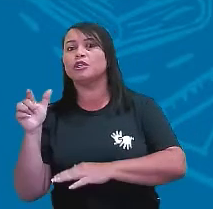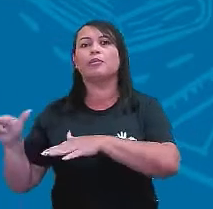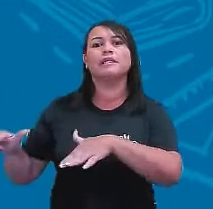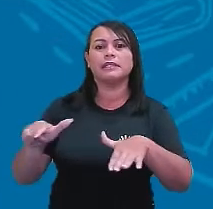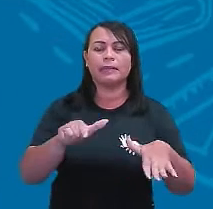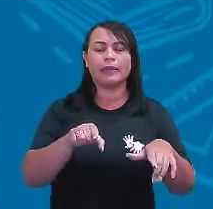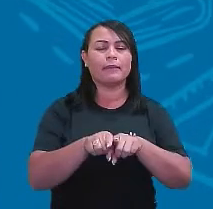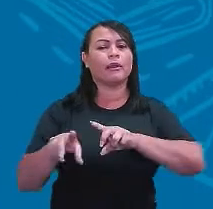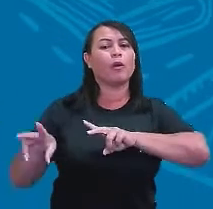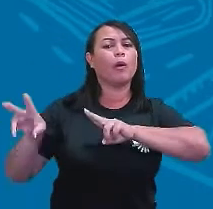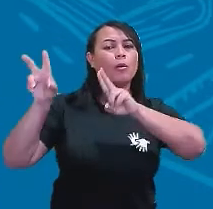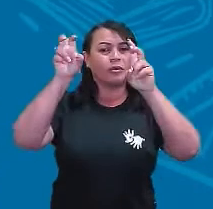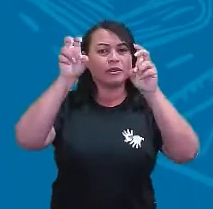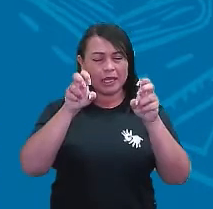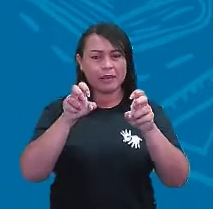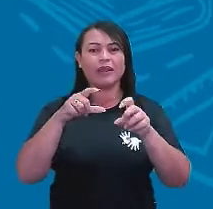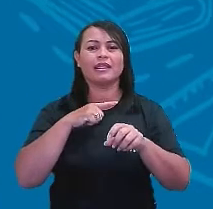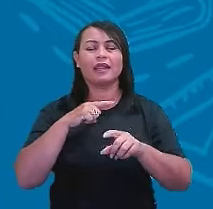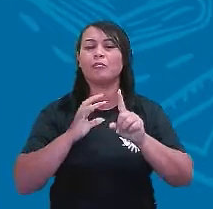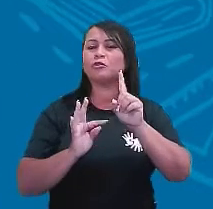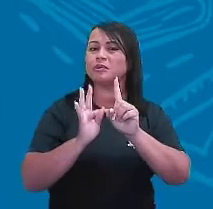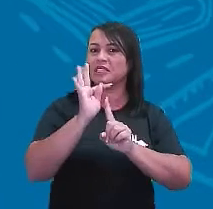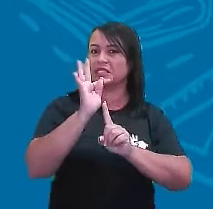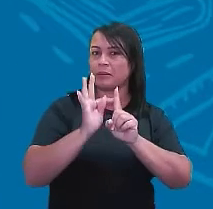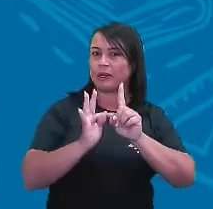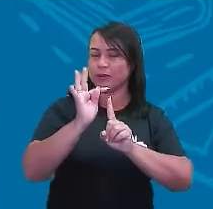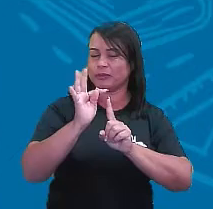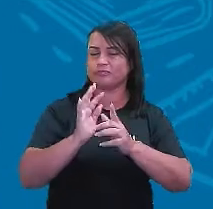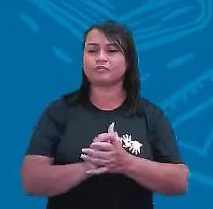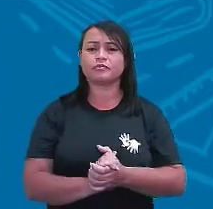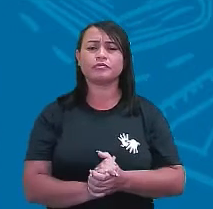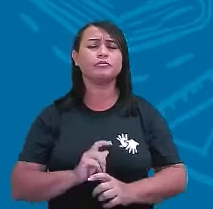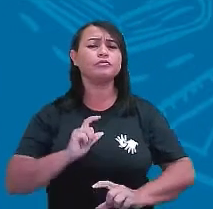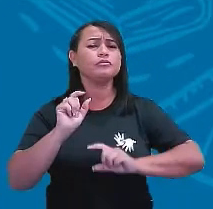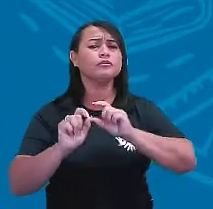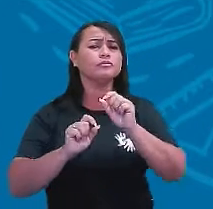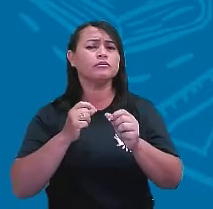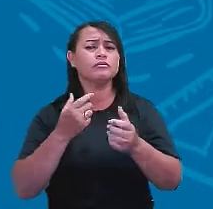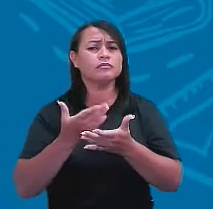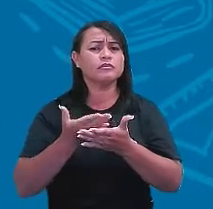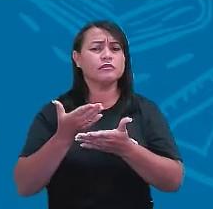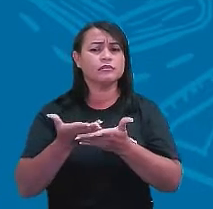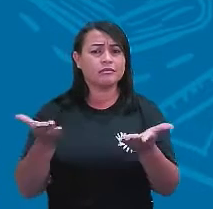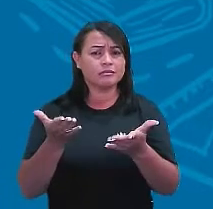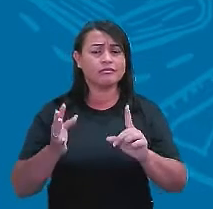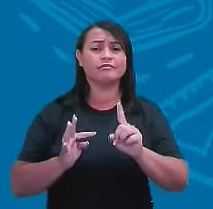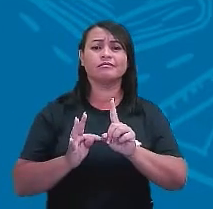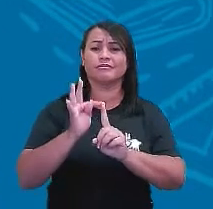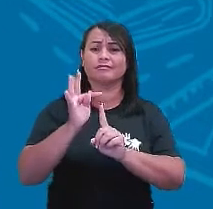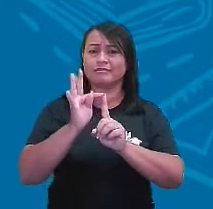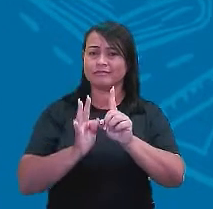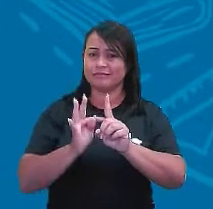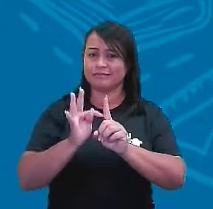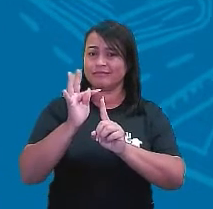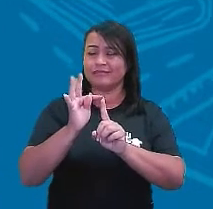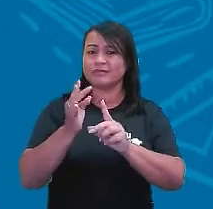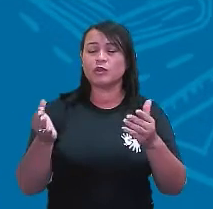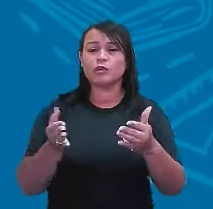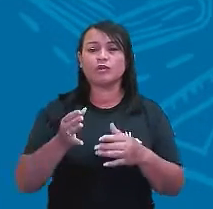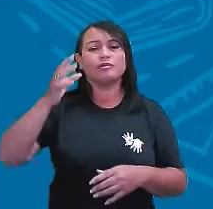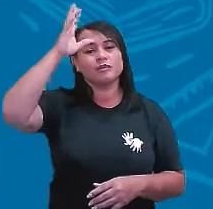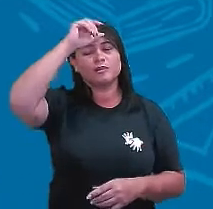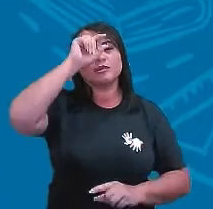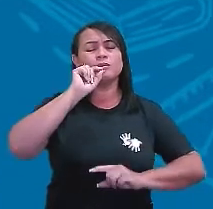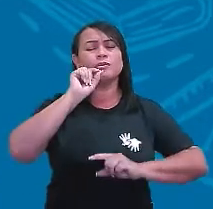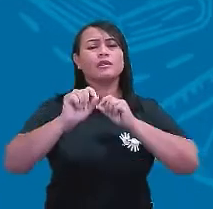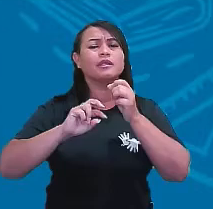aula, medidas de temperatura. Então, o que nós vamos estudar? Medidas em temperaturas. Hoje nós vamos aprender o